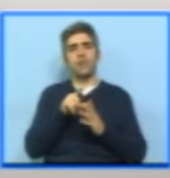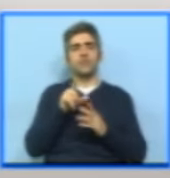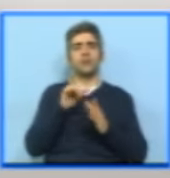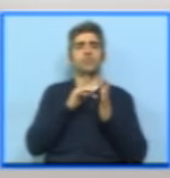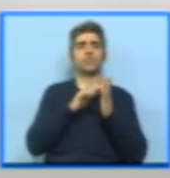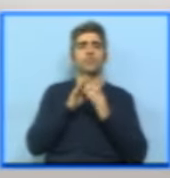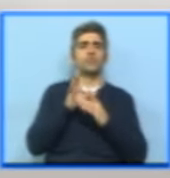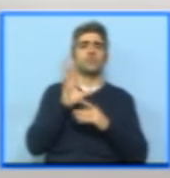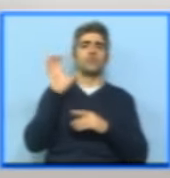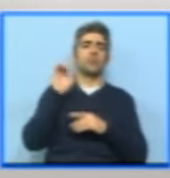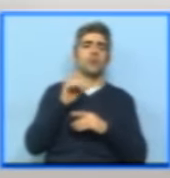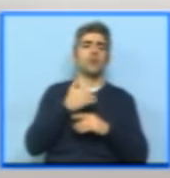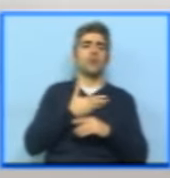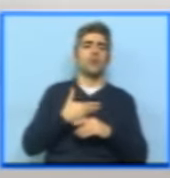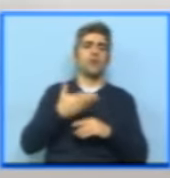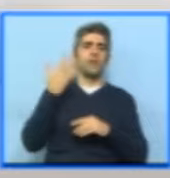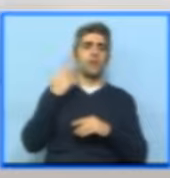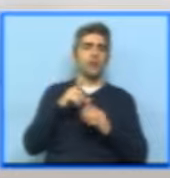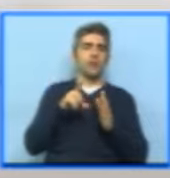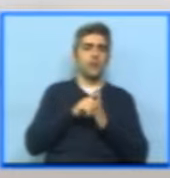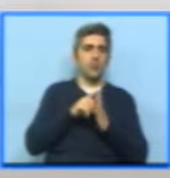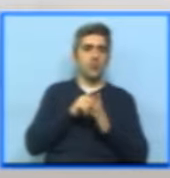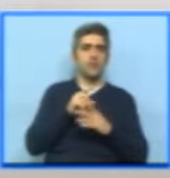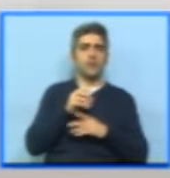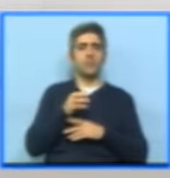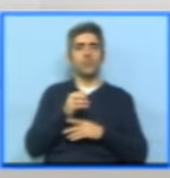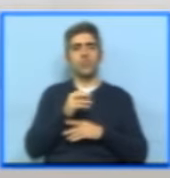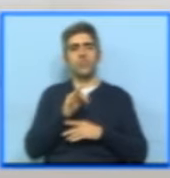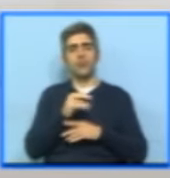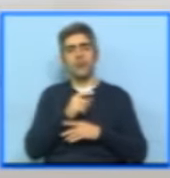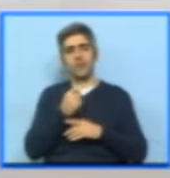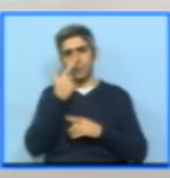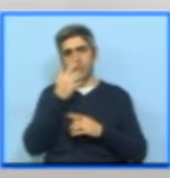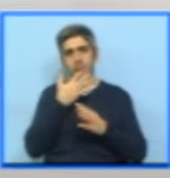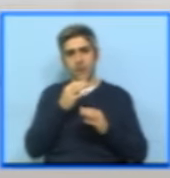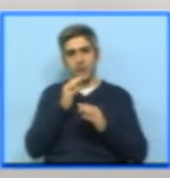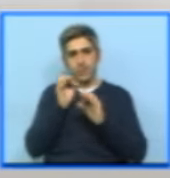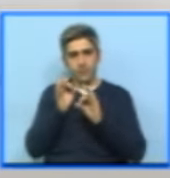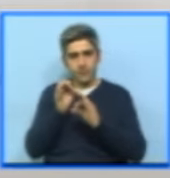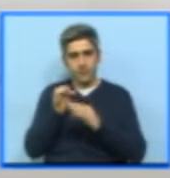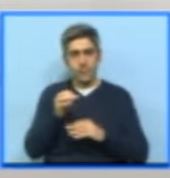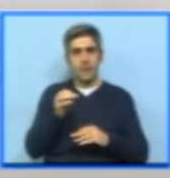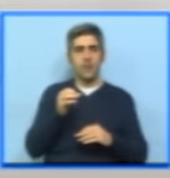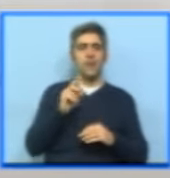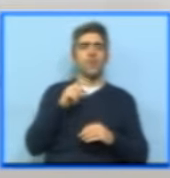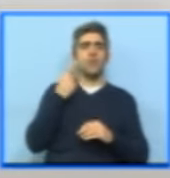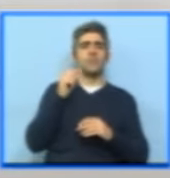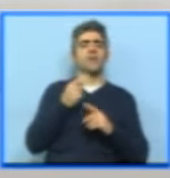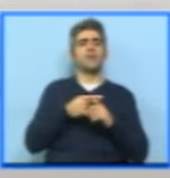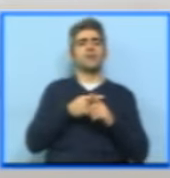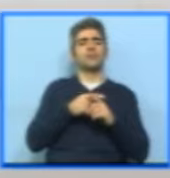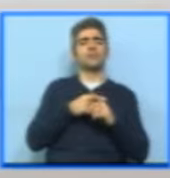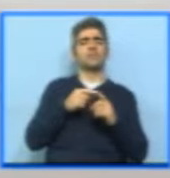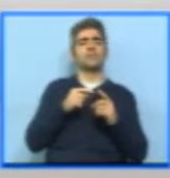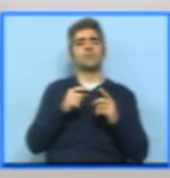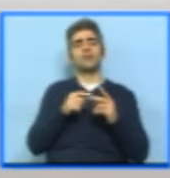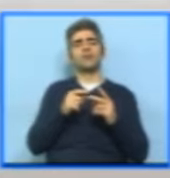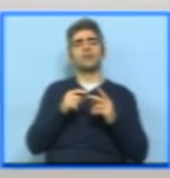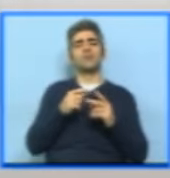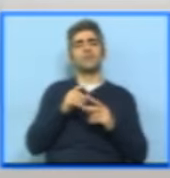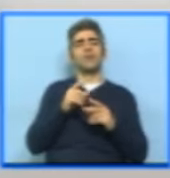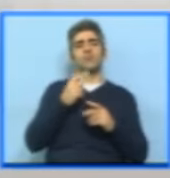todo o Antigo Testamento. Jesus vem completar a lei e os profetas. Depois há um aspecto também que me parece muito interessante. Claro, é talvez um